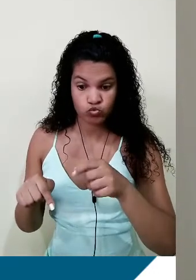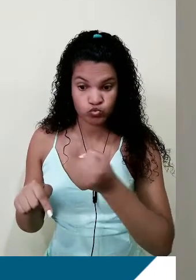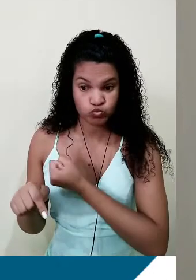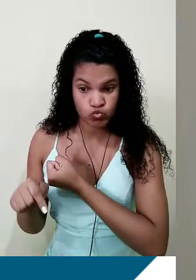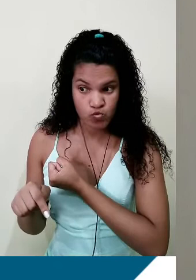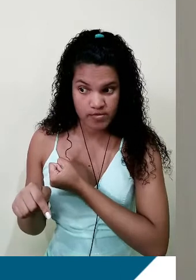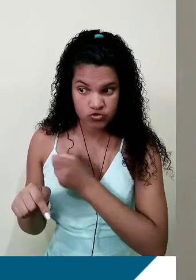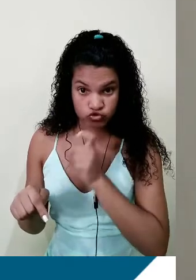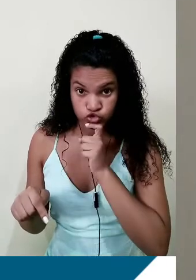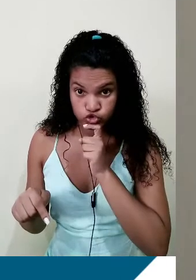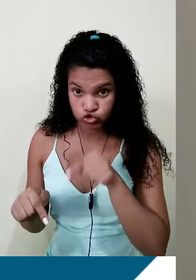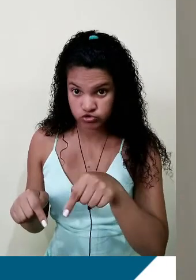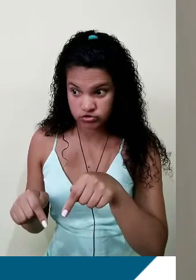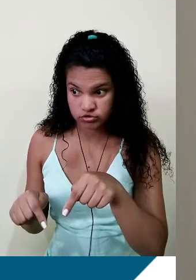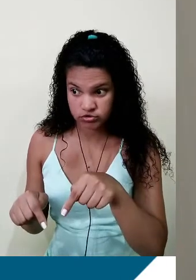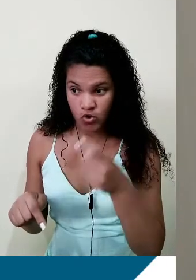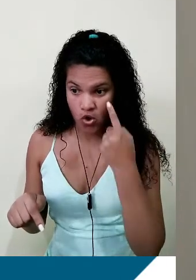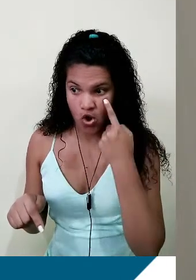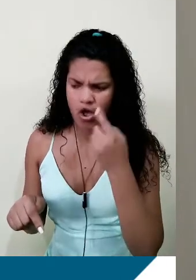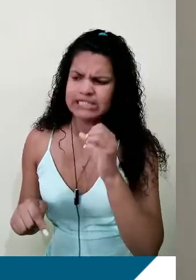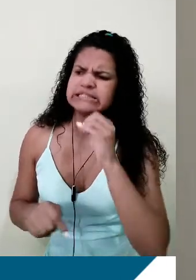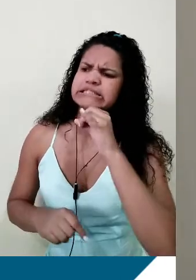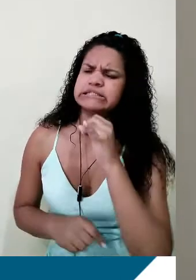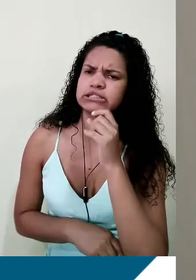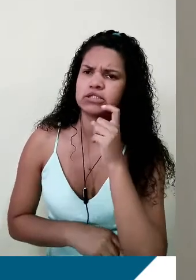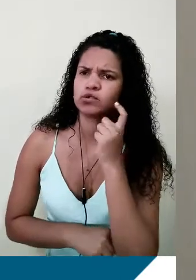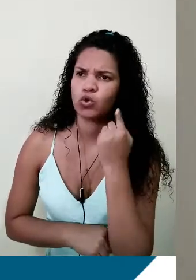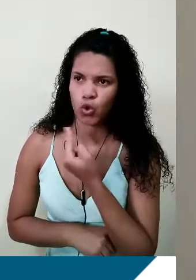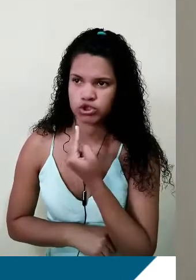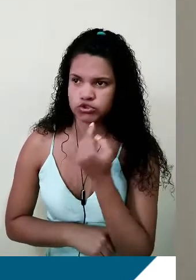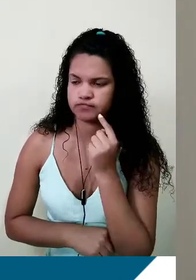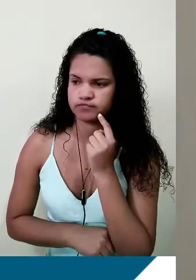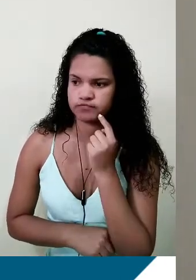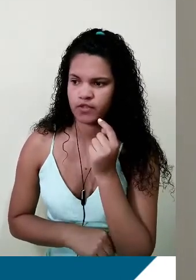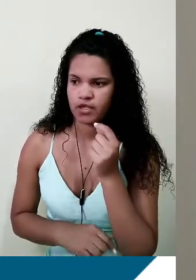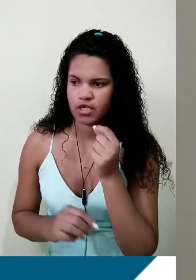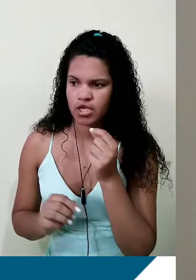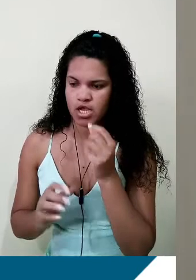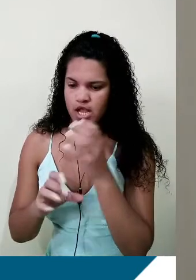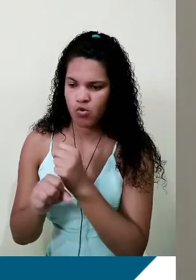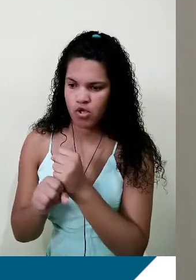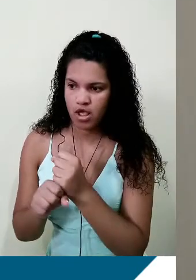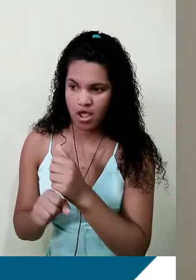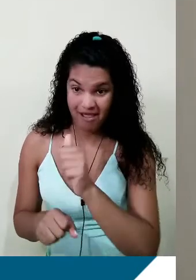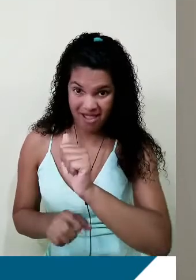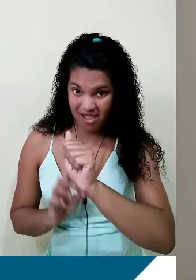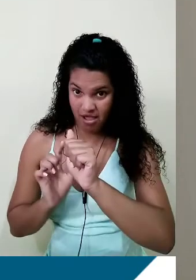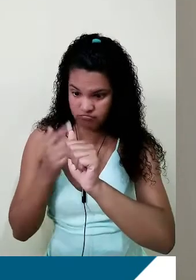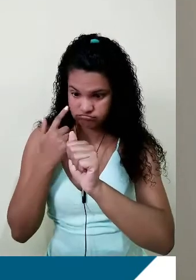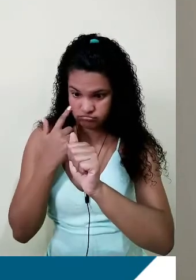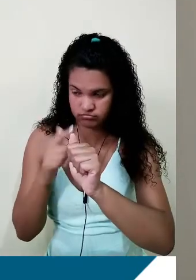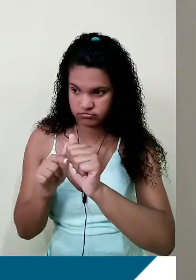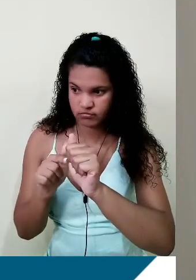fusão. Então, se nós pegamos aqui essa diferença A e dividimos